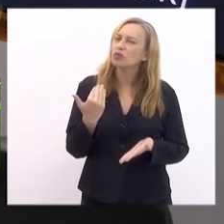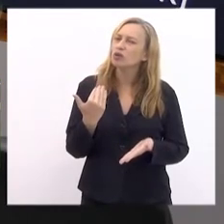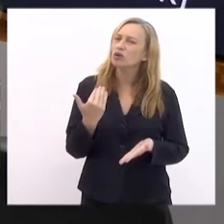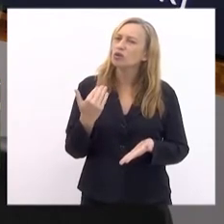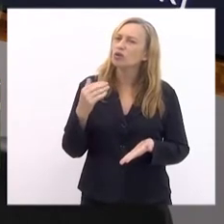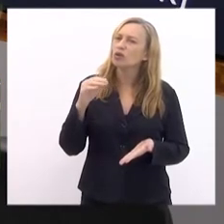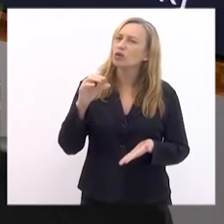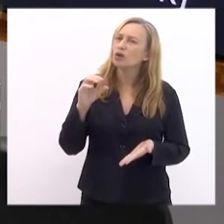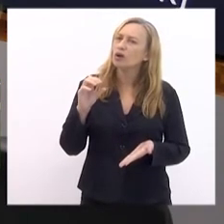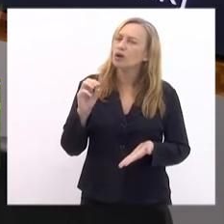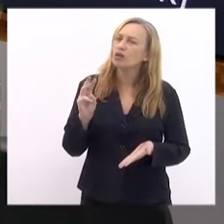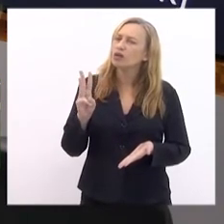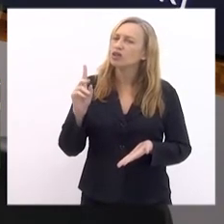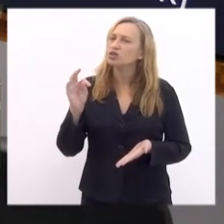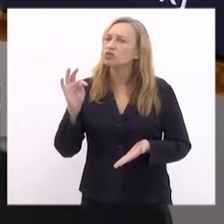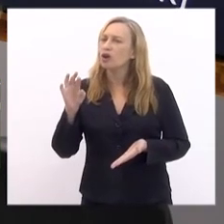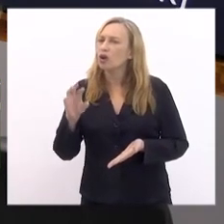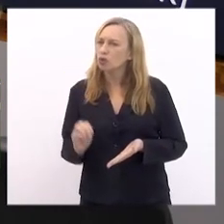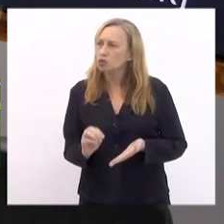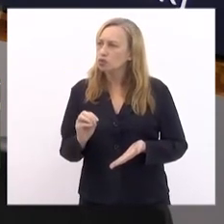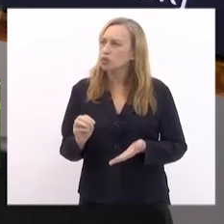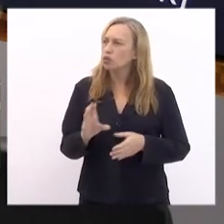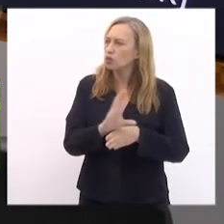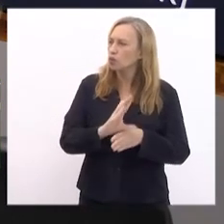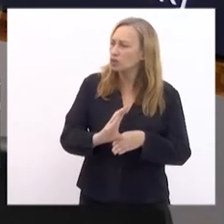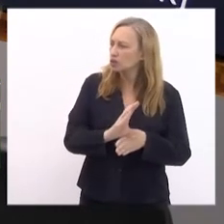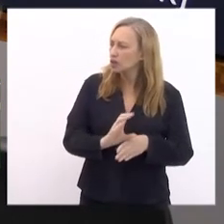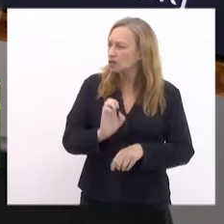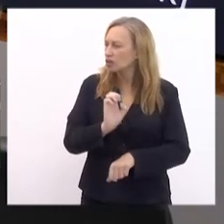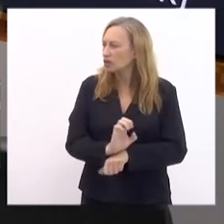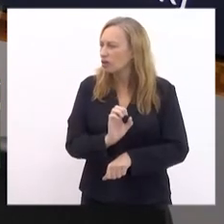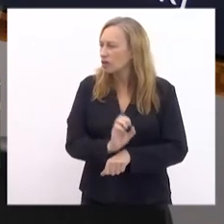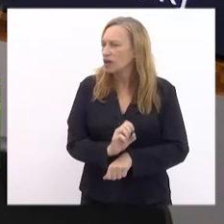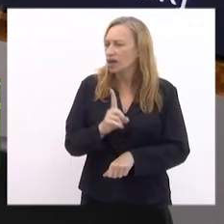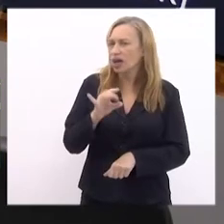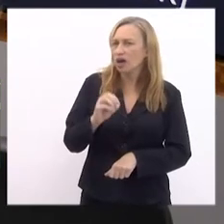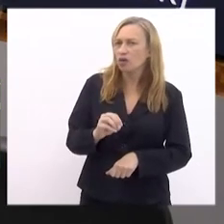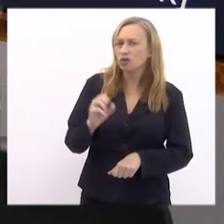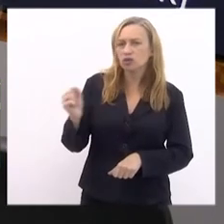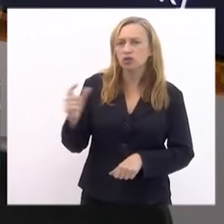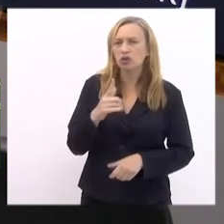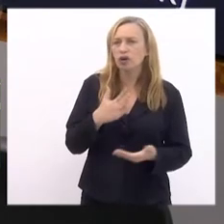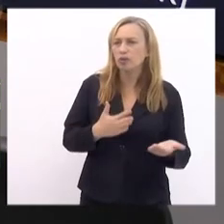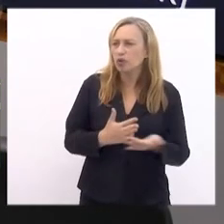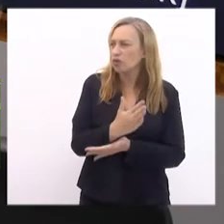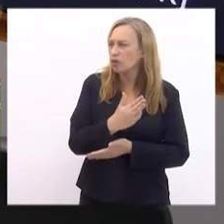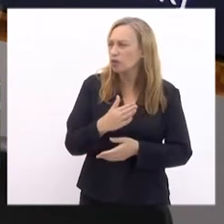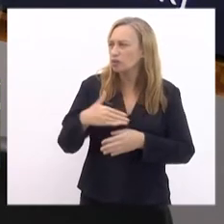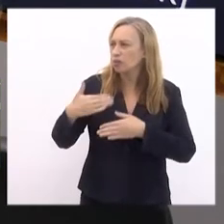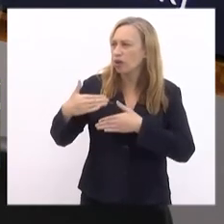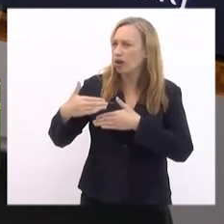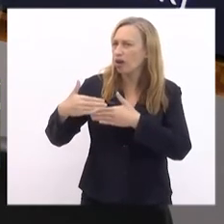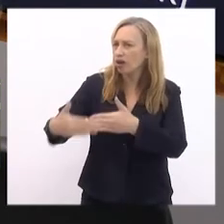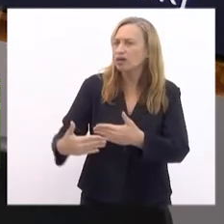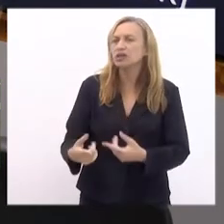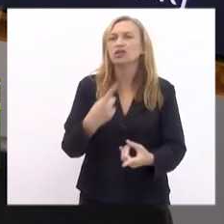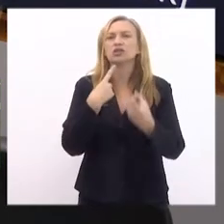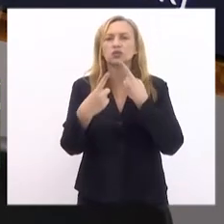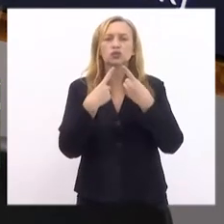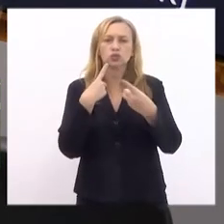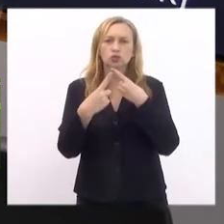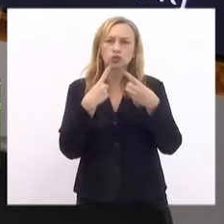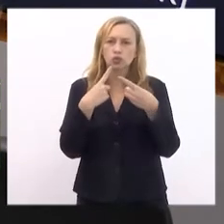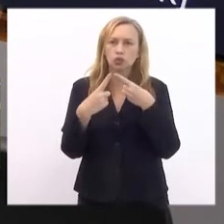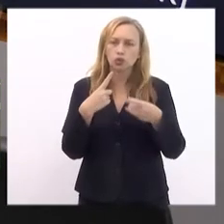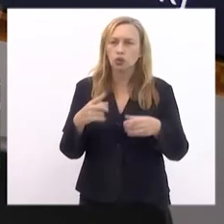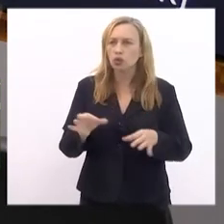né? Então, o Conselho Estadual de Ecosol aprovou, depois de um longo período de discussão, de debates,